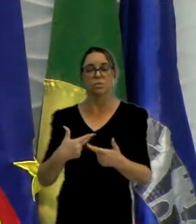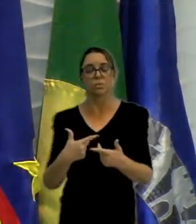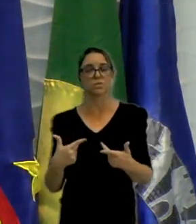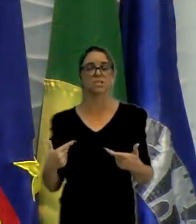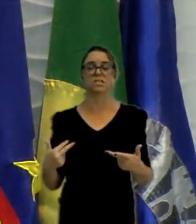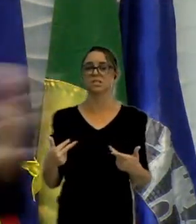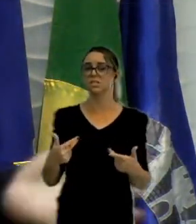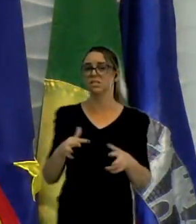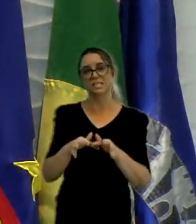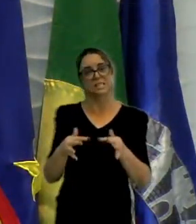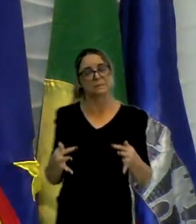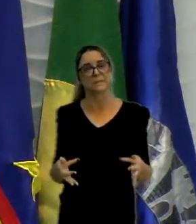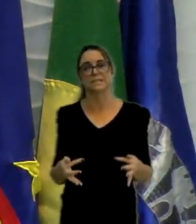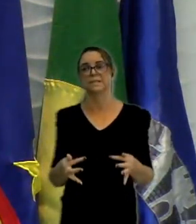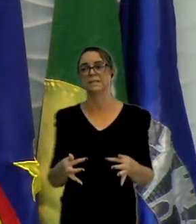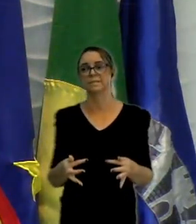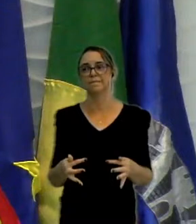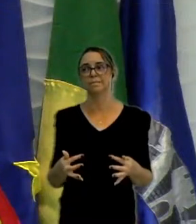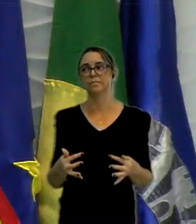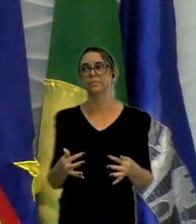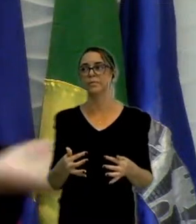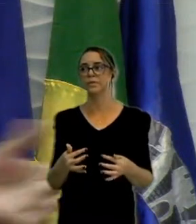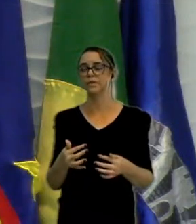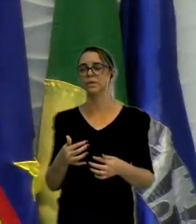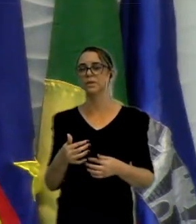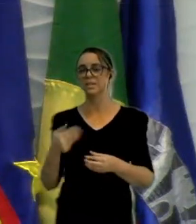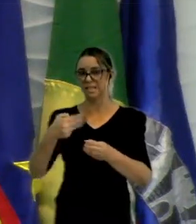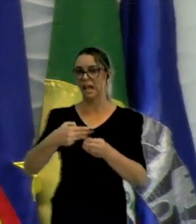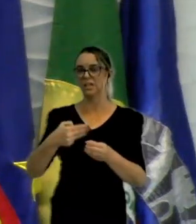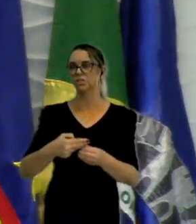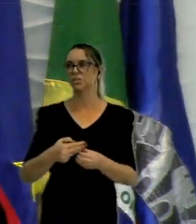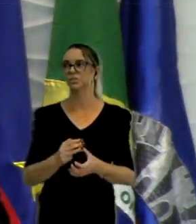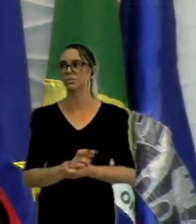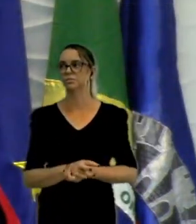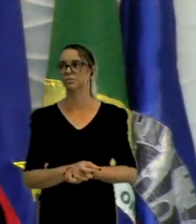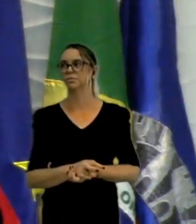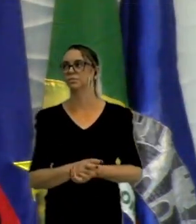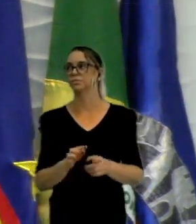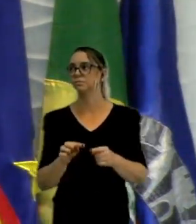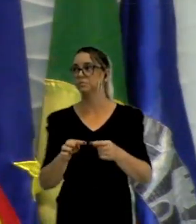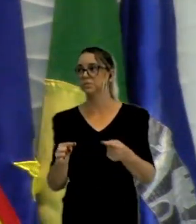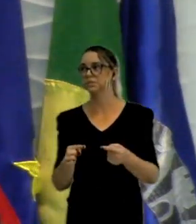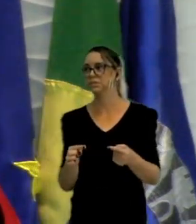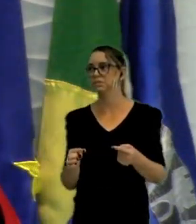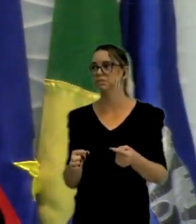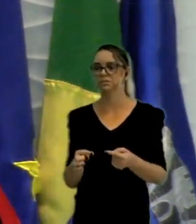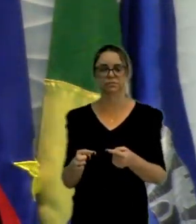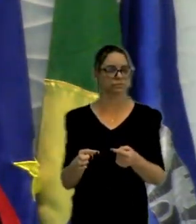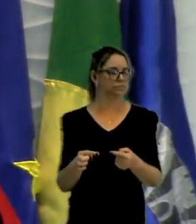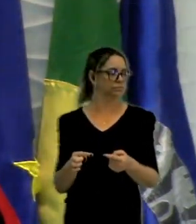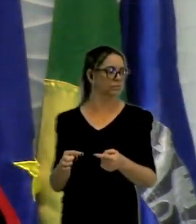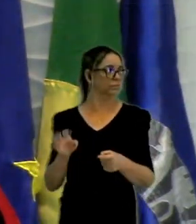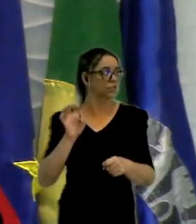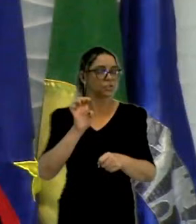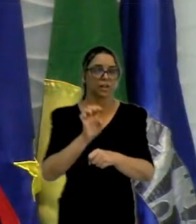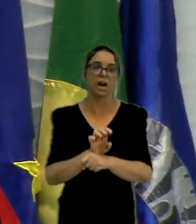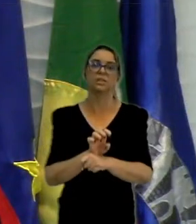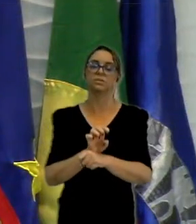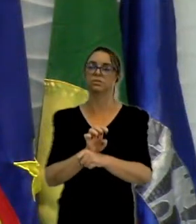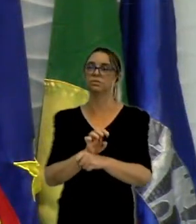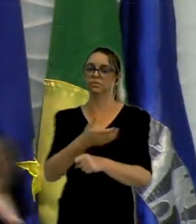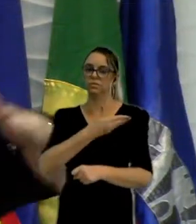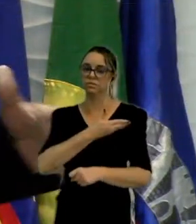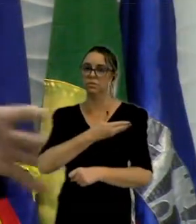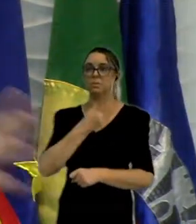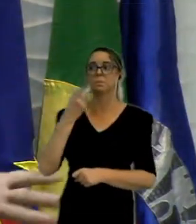pequenas situações do município. Mas, quando se fala de Estado, meu amigo Pezinho,